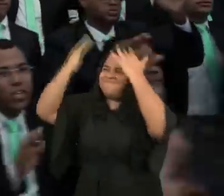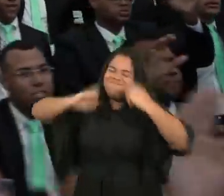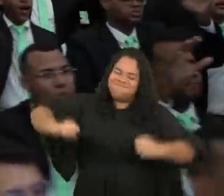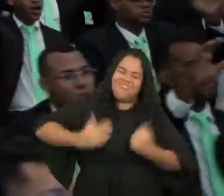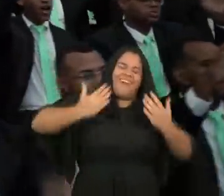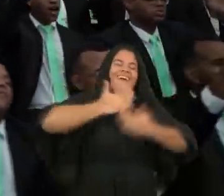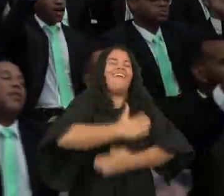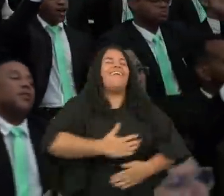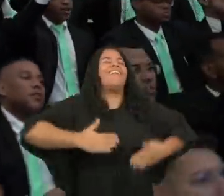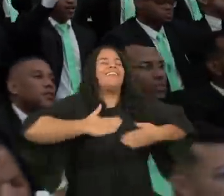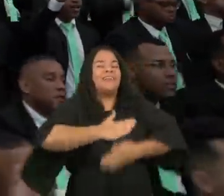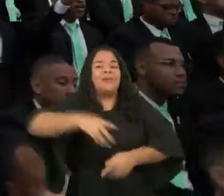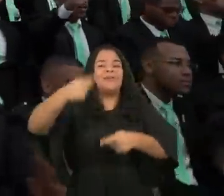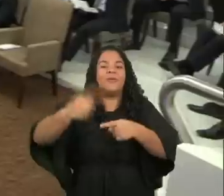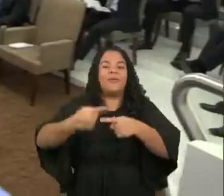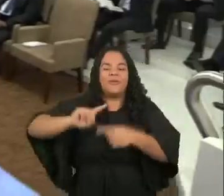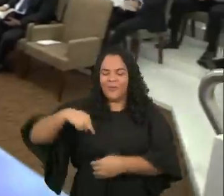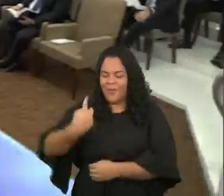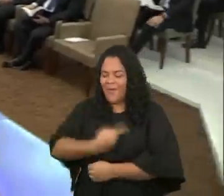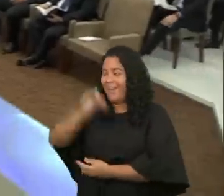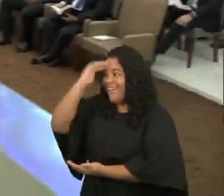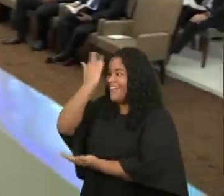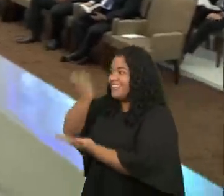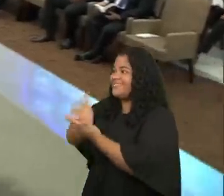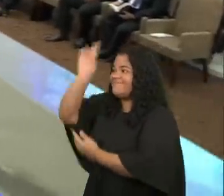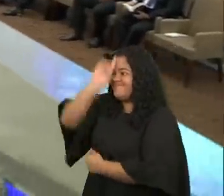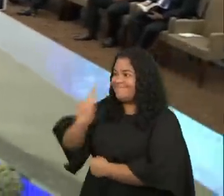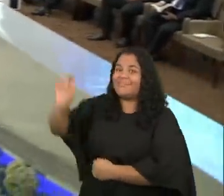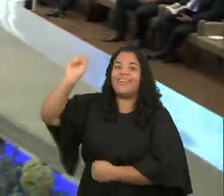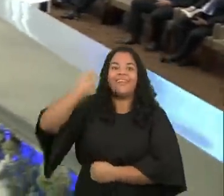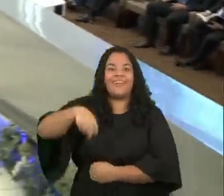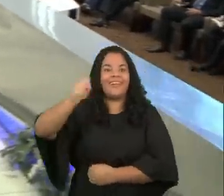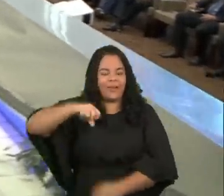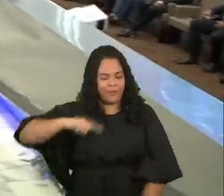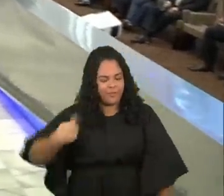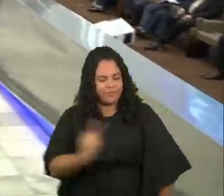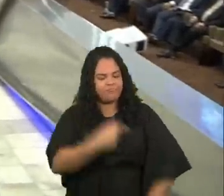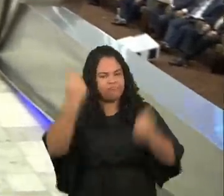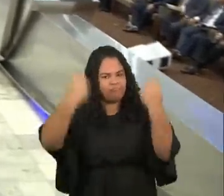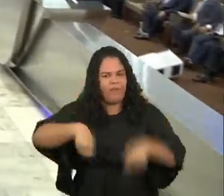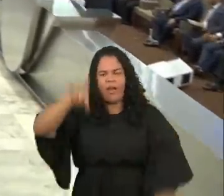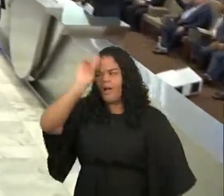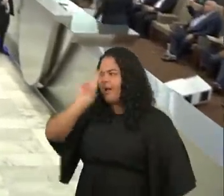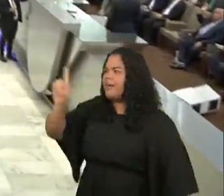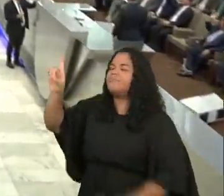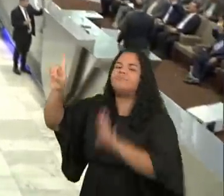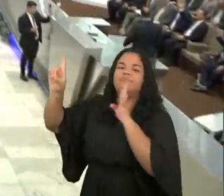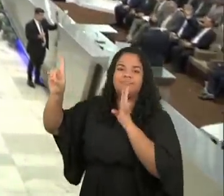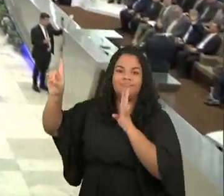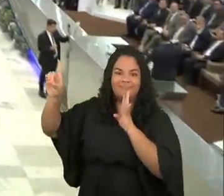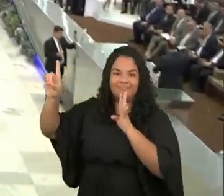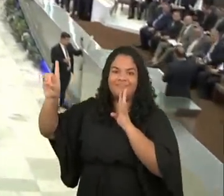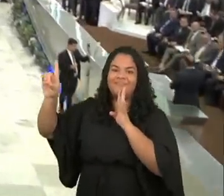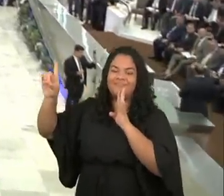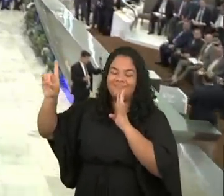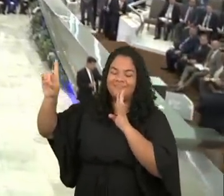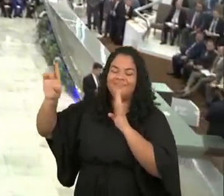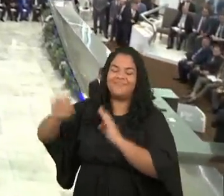nele, crer nele, crer nele. É possível conhecer a Deus.